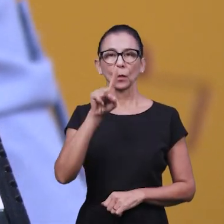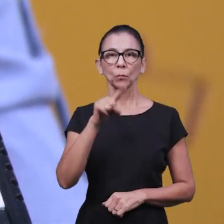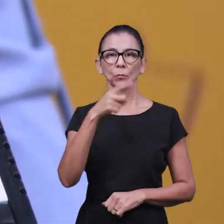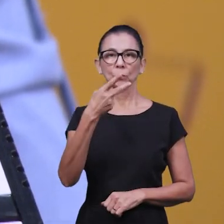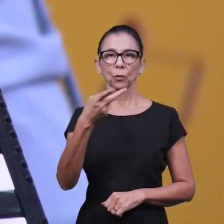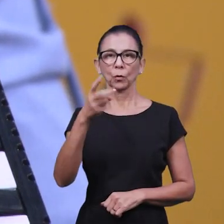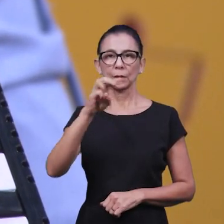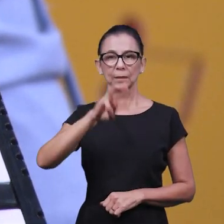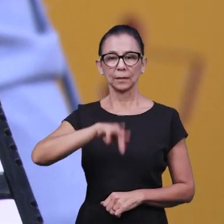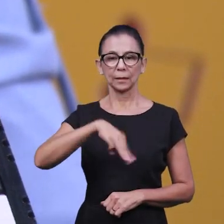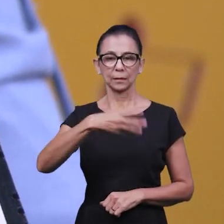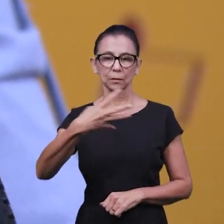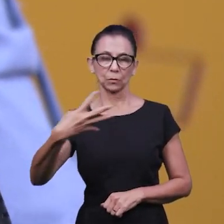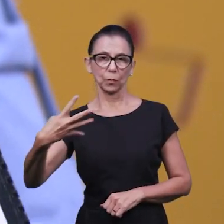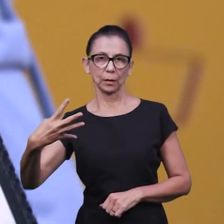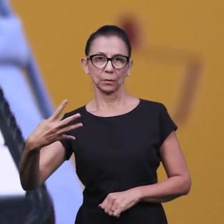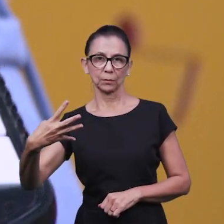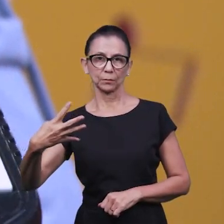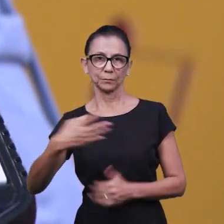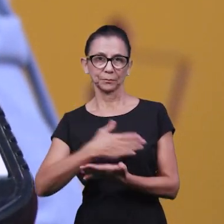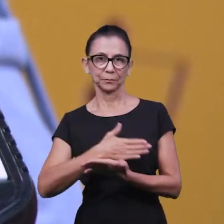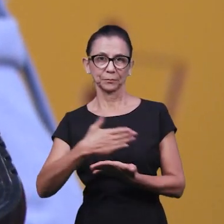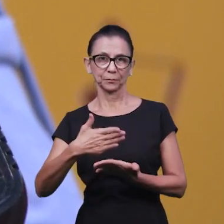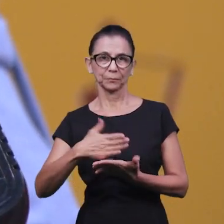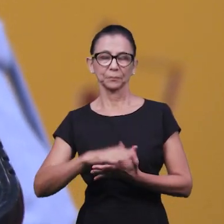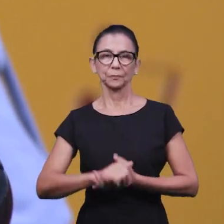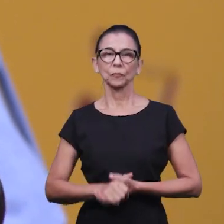1, 2, 3, 4, 1.